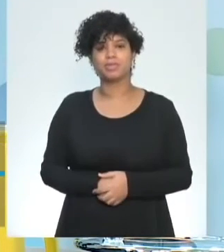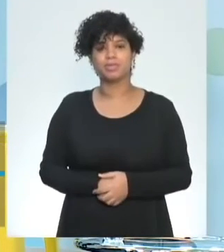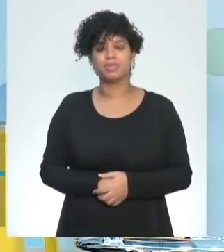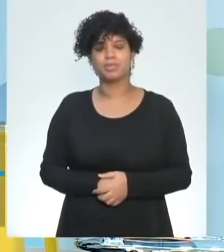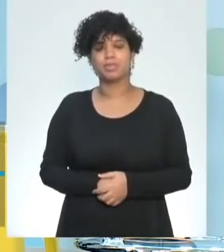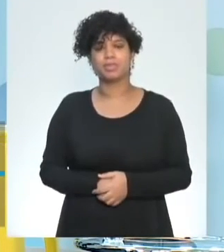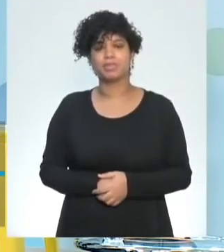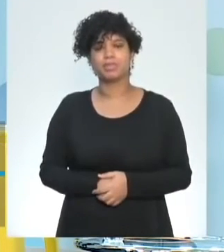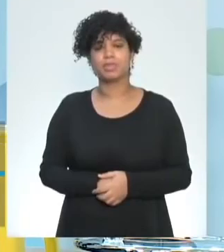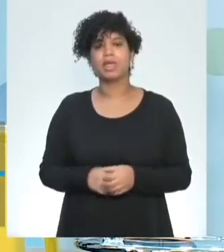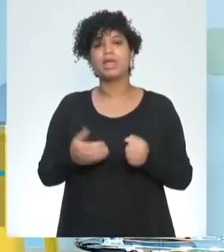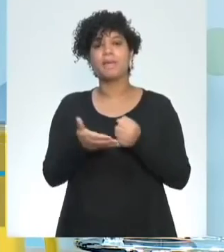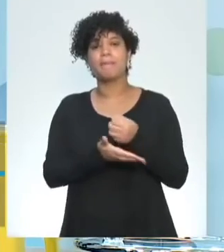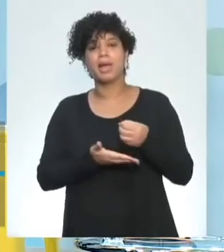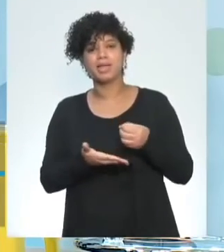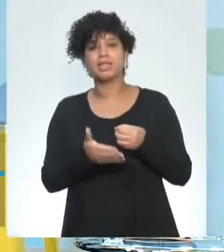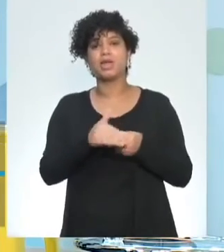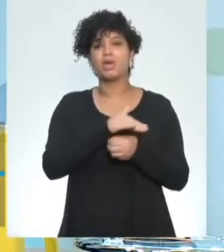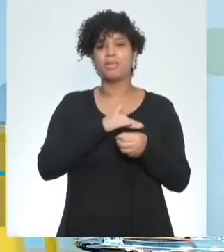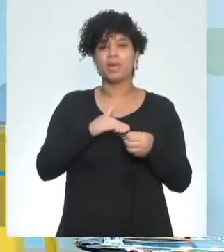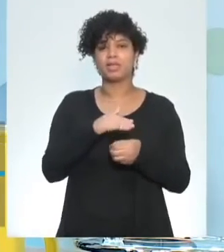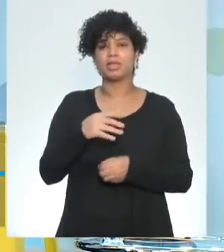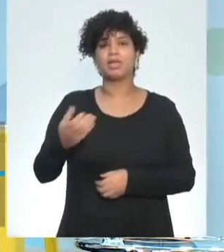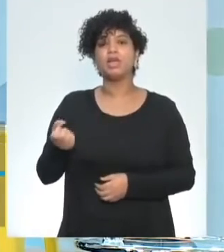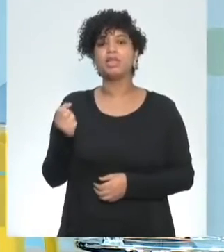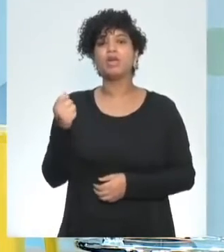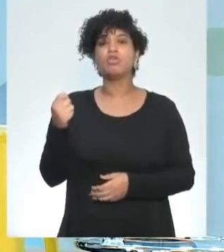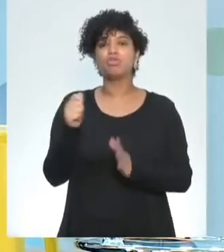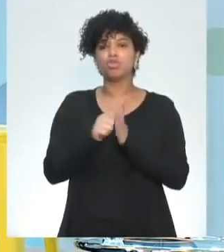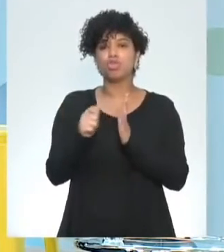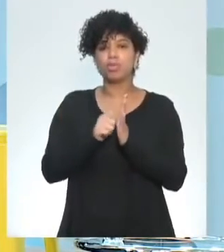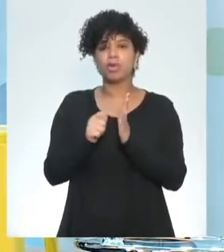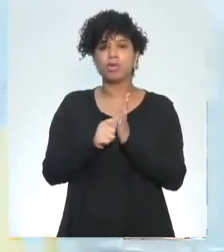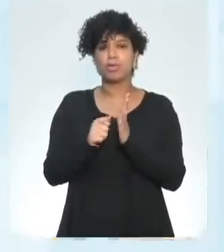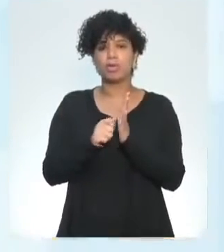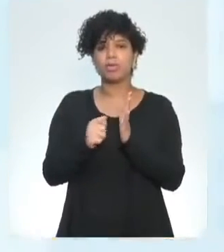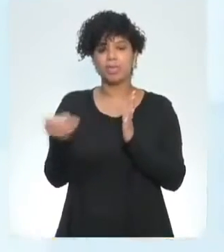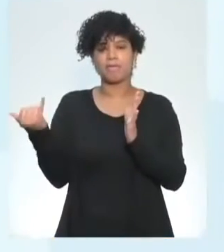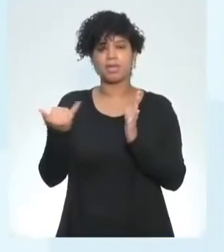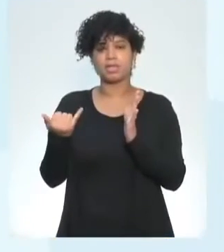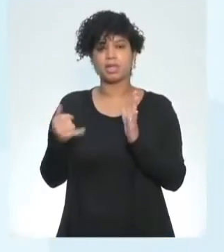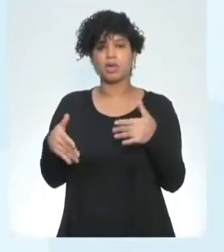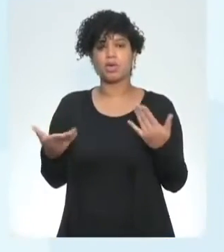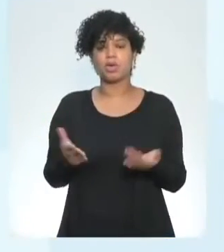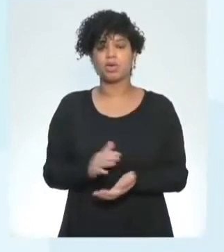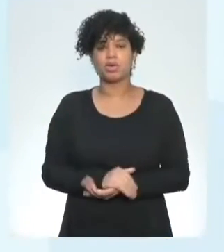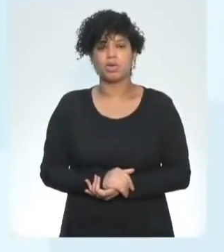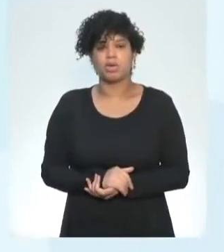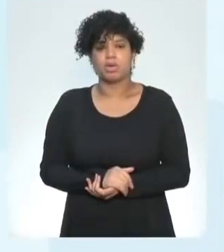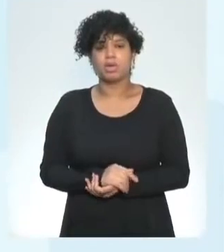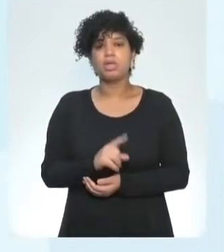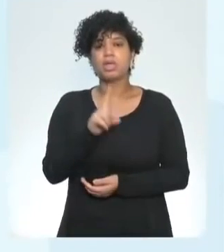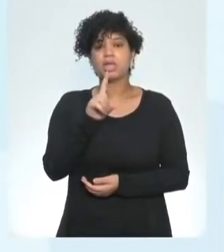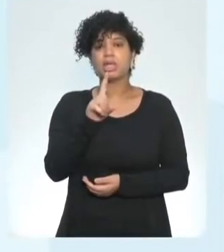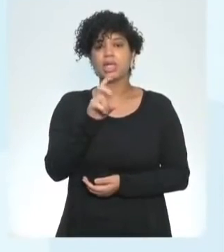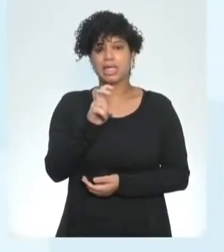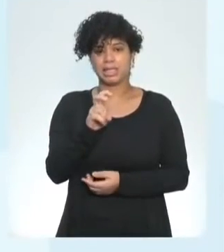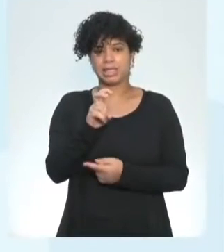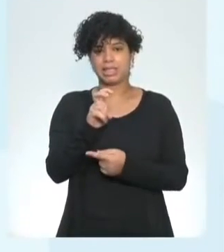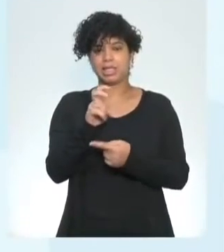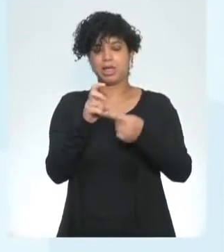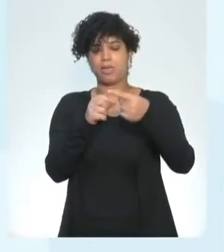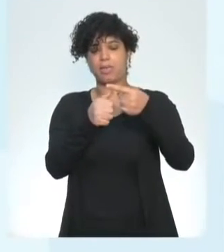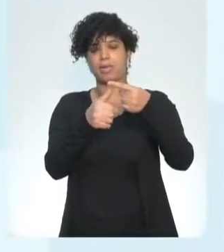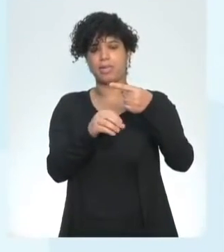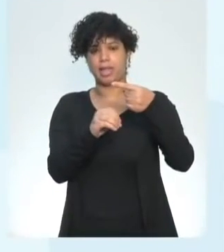e a base com base. Tá bom, então fala os números para eu escrever aqui na lousa. É 15 sobre 10. 15